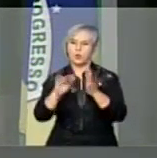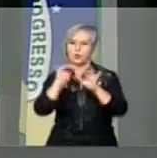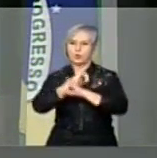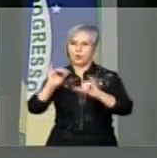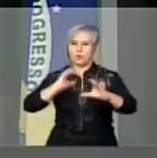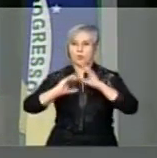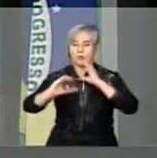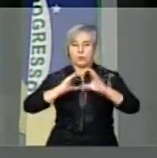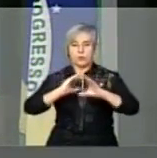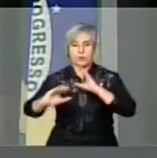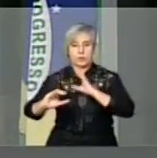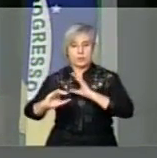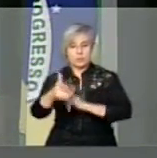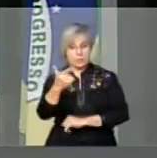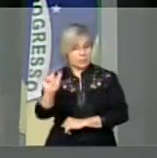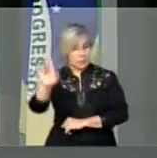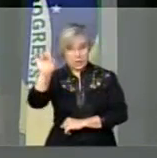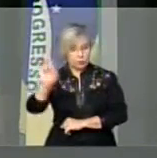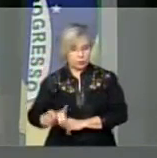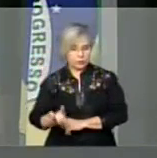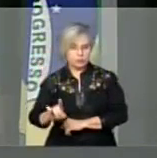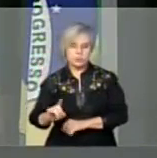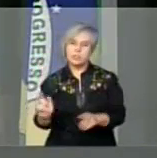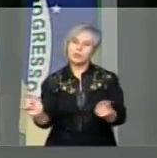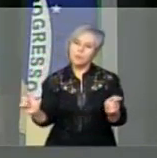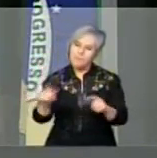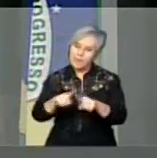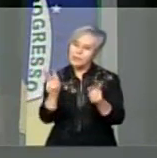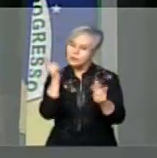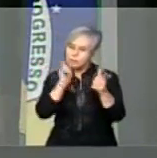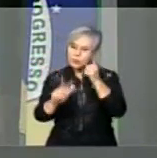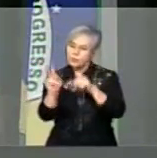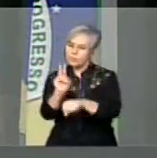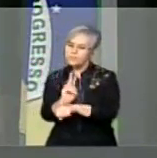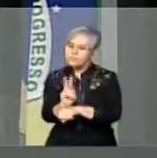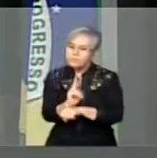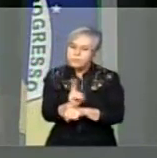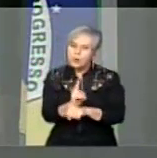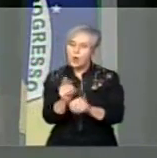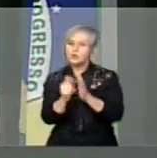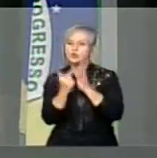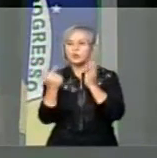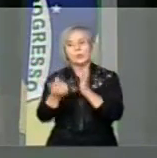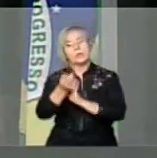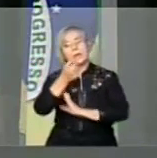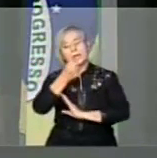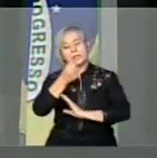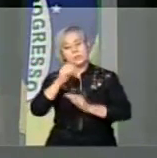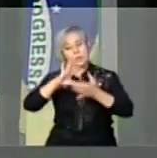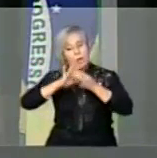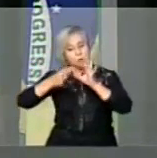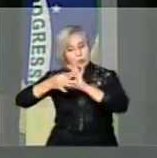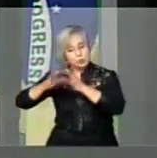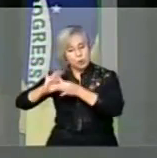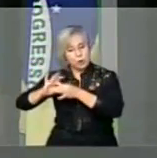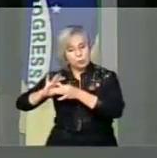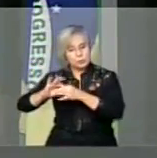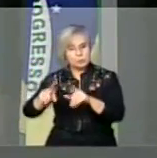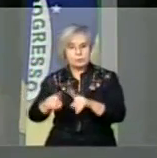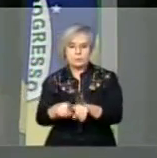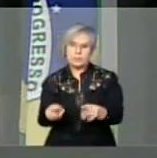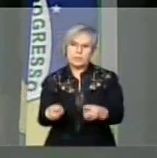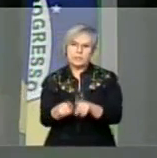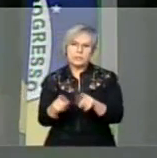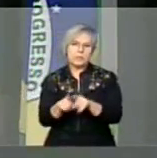comunicação não detentores de direitos meios razoáveis para a cobertura jornalística dos jogos, mas busca impedir a obtenção da